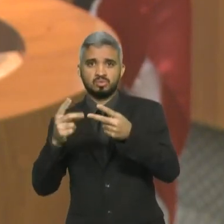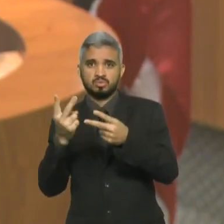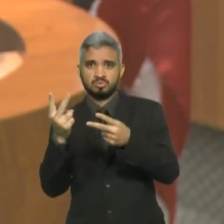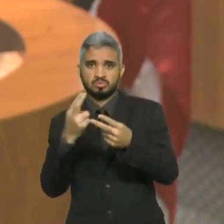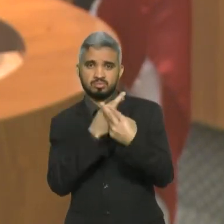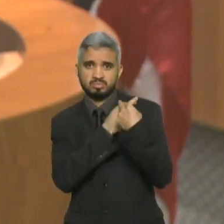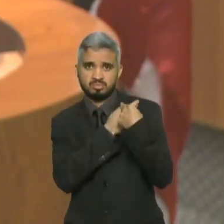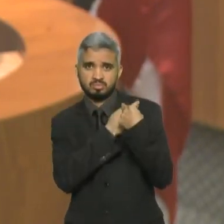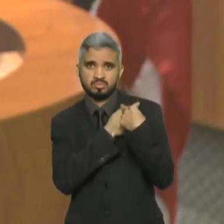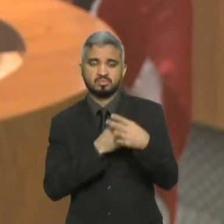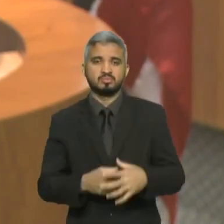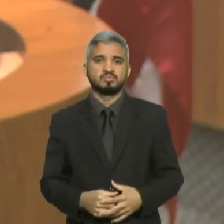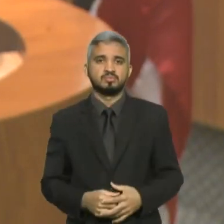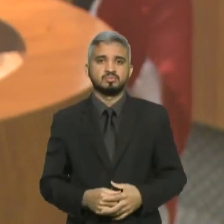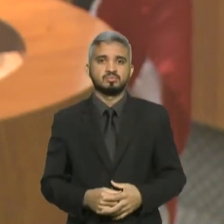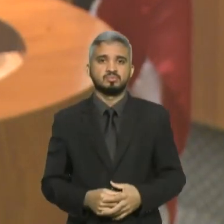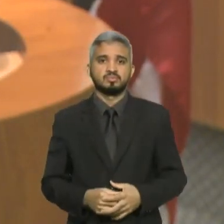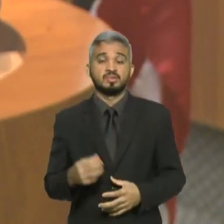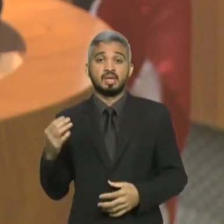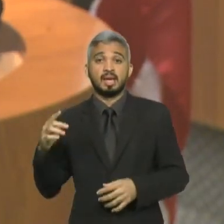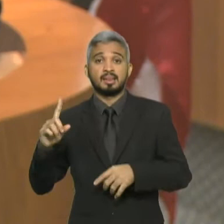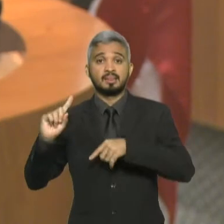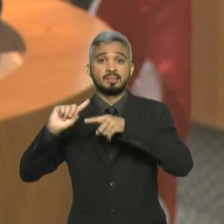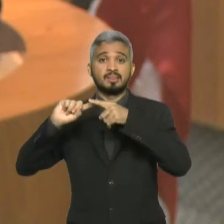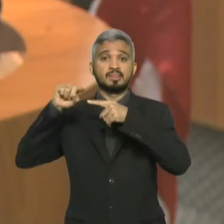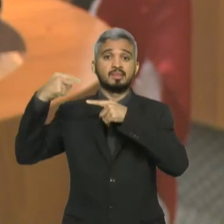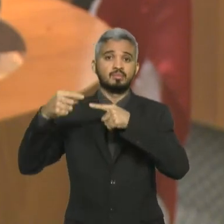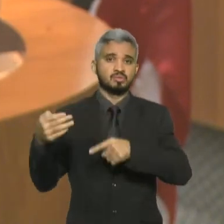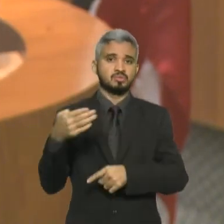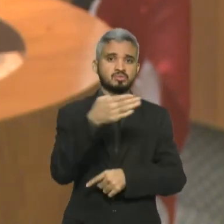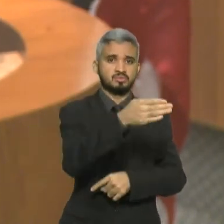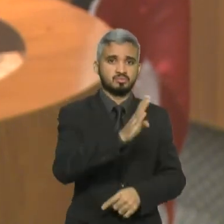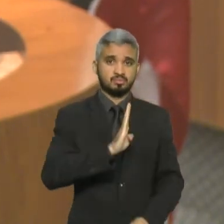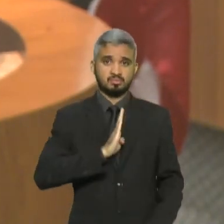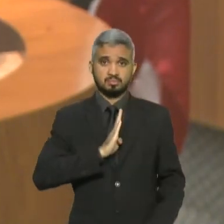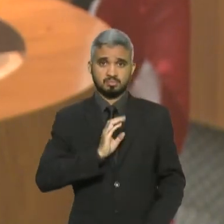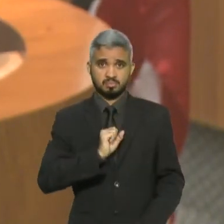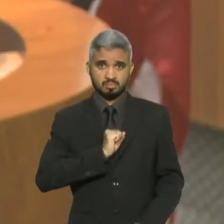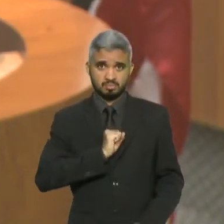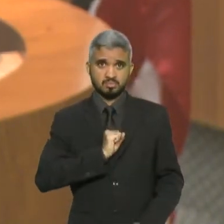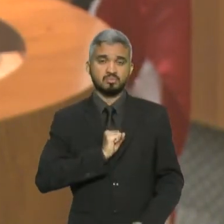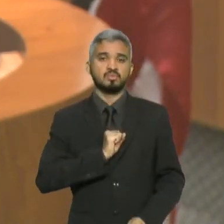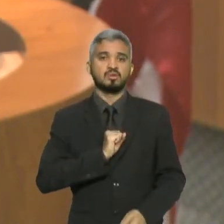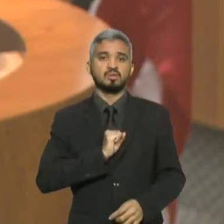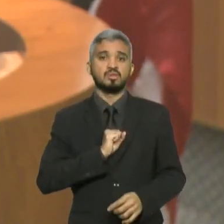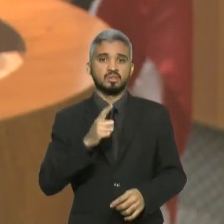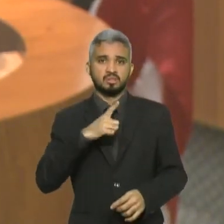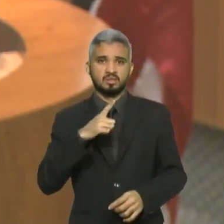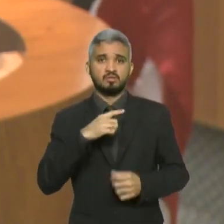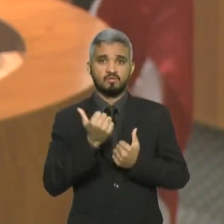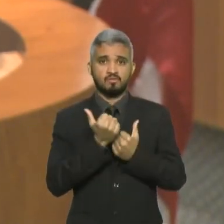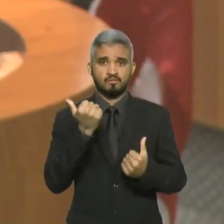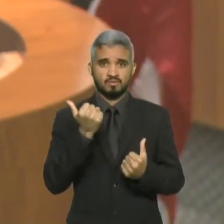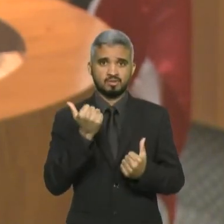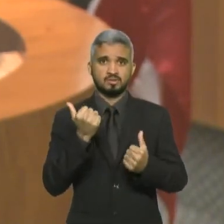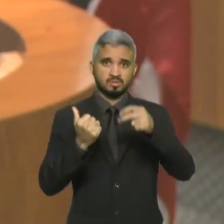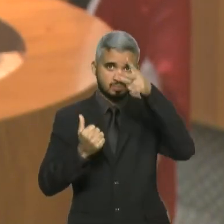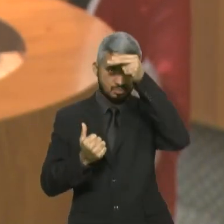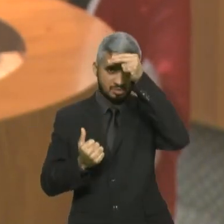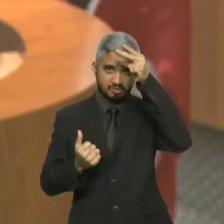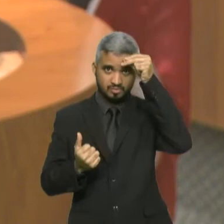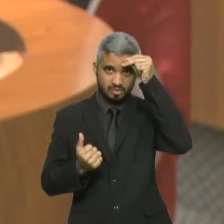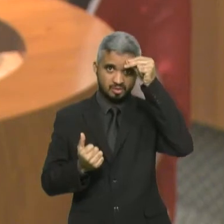Finalmente fui a Balsas, onde fui recebido pelo vice-prefeito da cidade, do meu partido, o